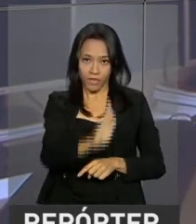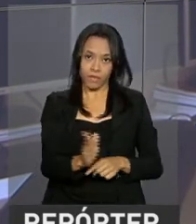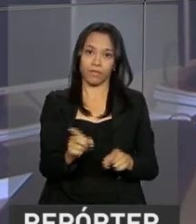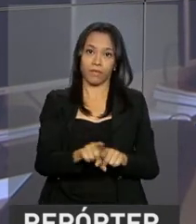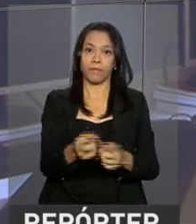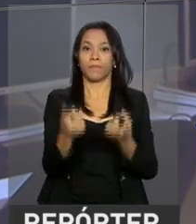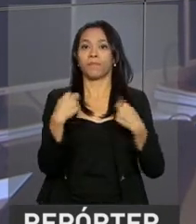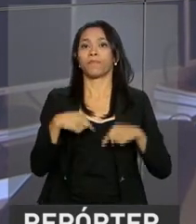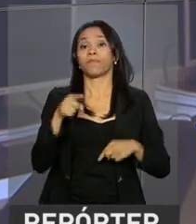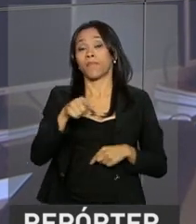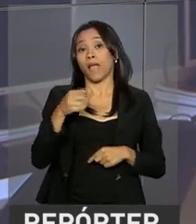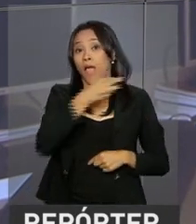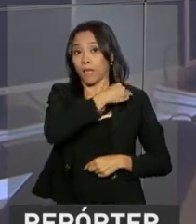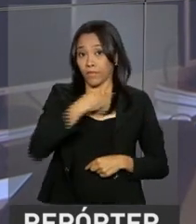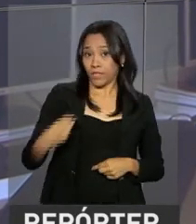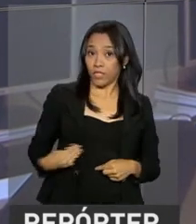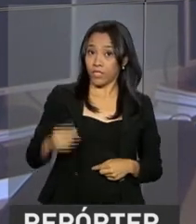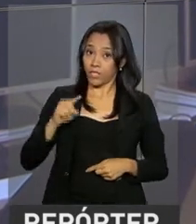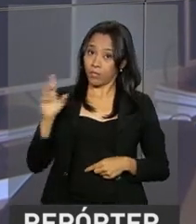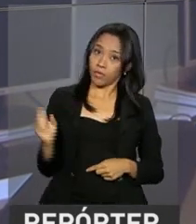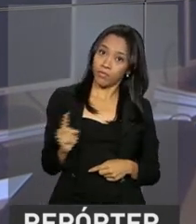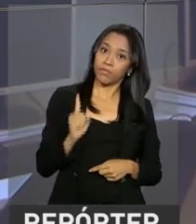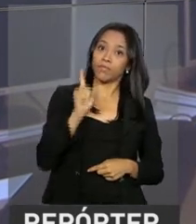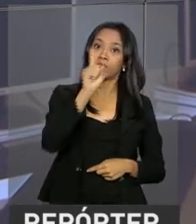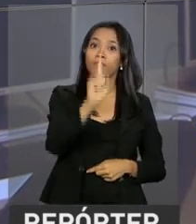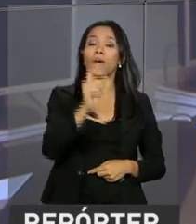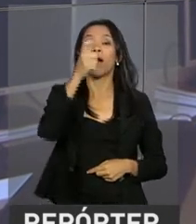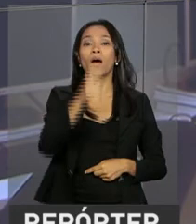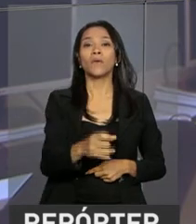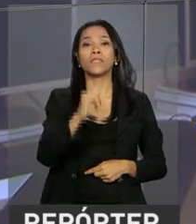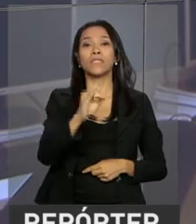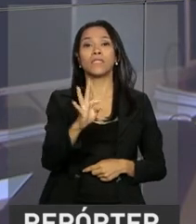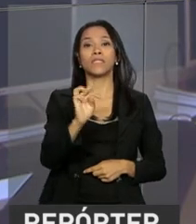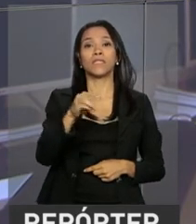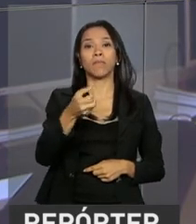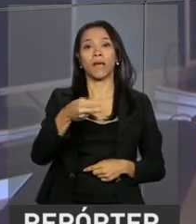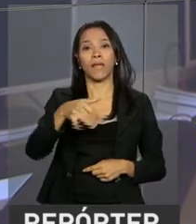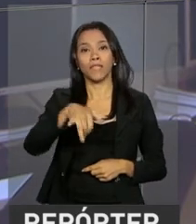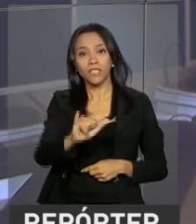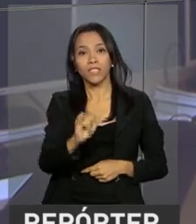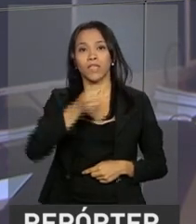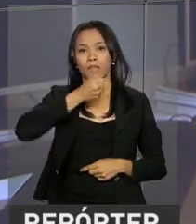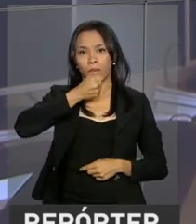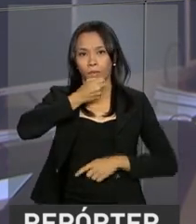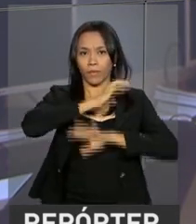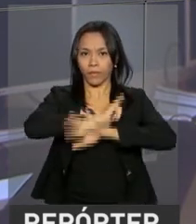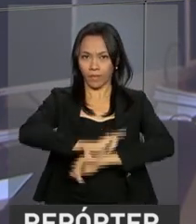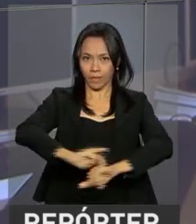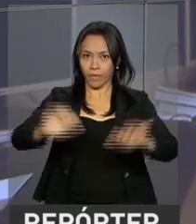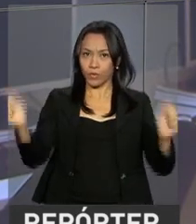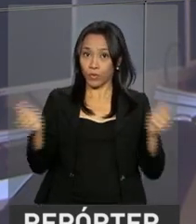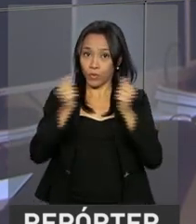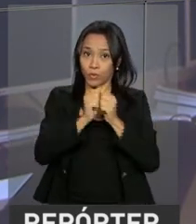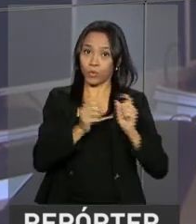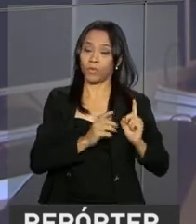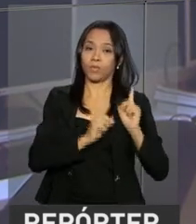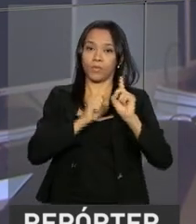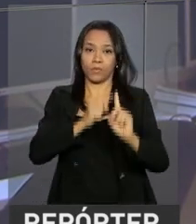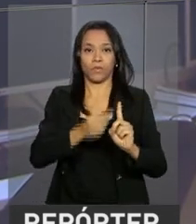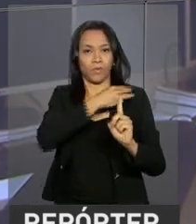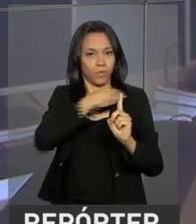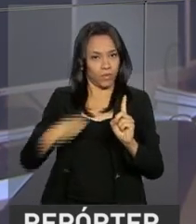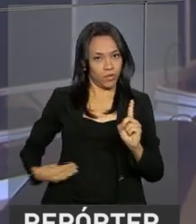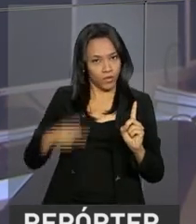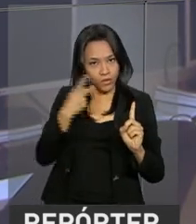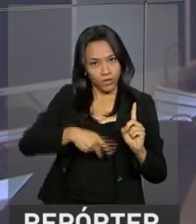argentina seguiu para o itamaraty onde fez uma declaração à imprensa com o ministro das relações exteriores josé serra os dois